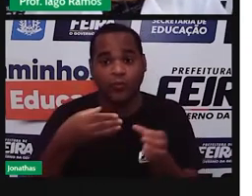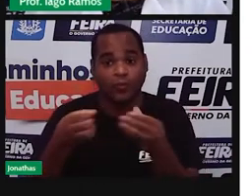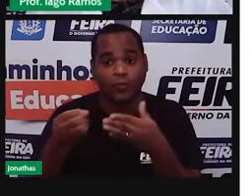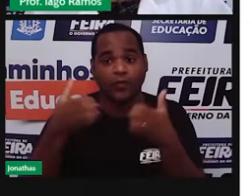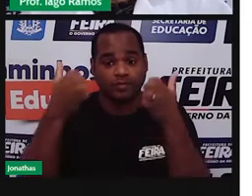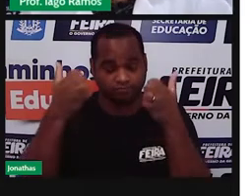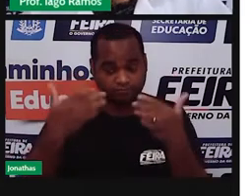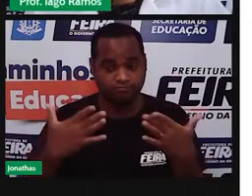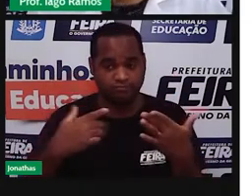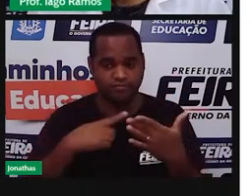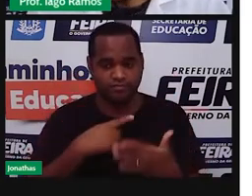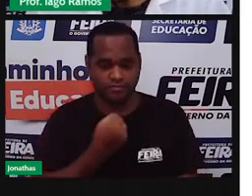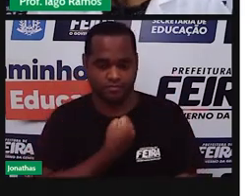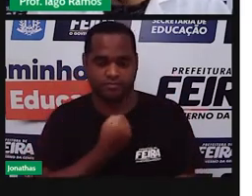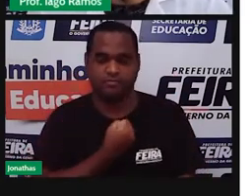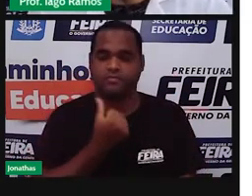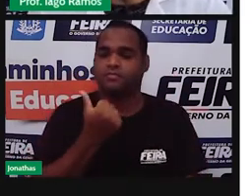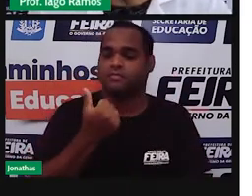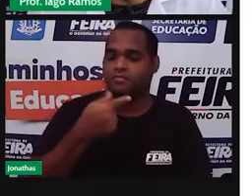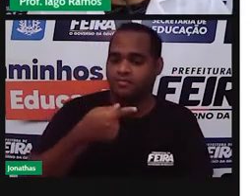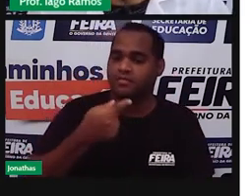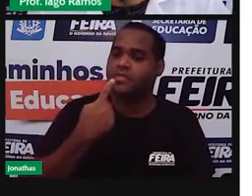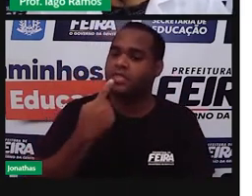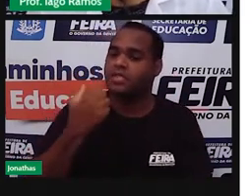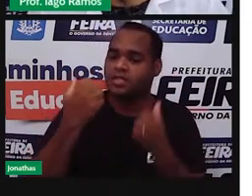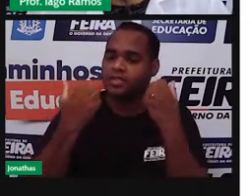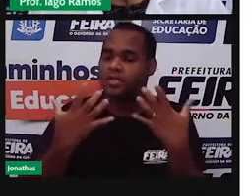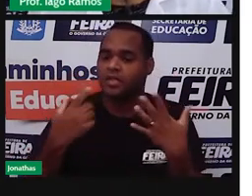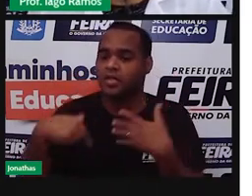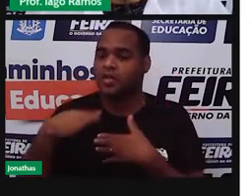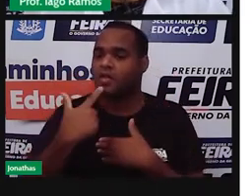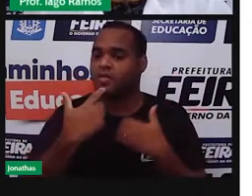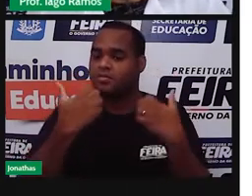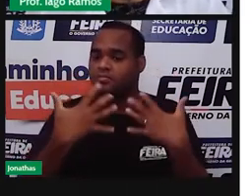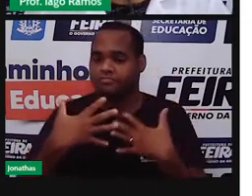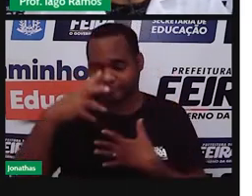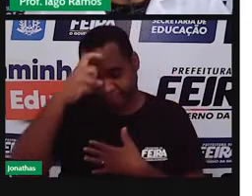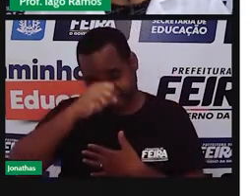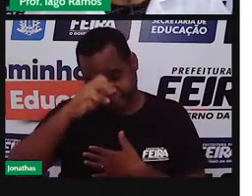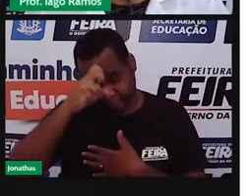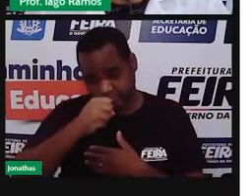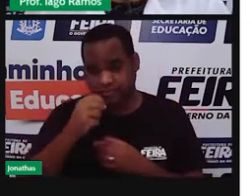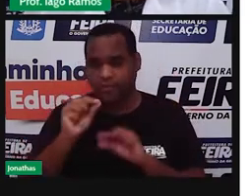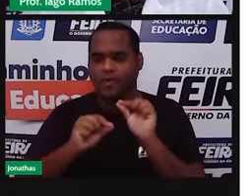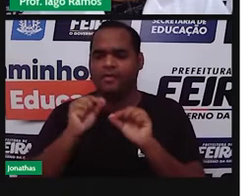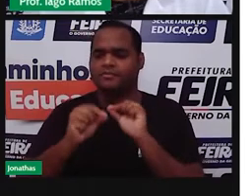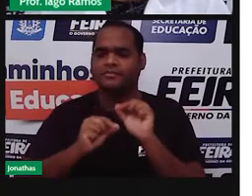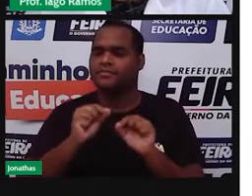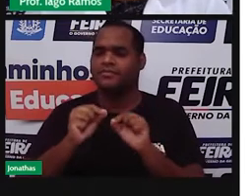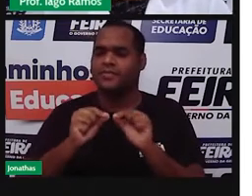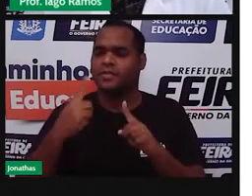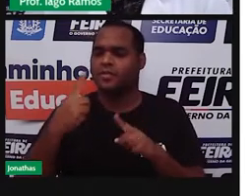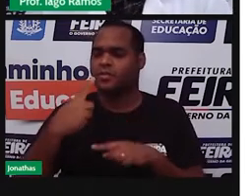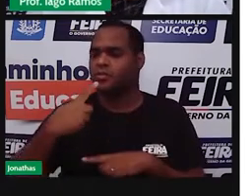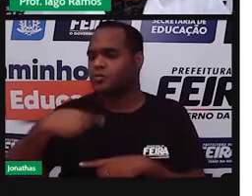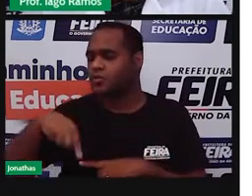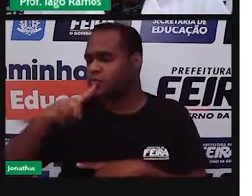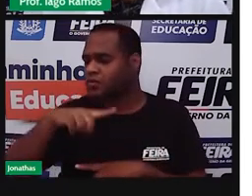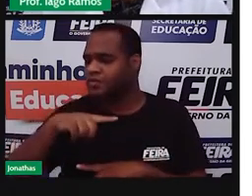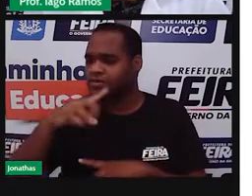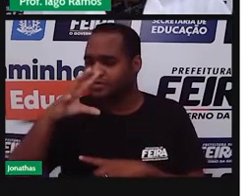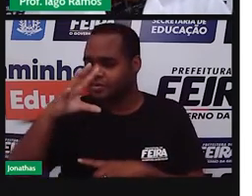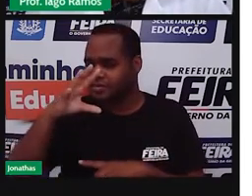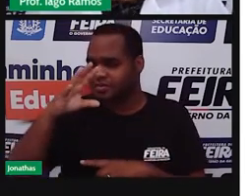Essa é a aula de número 17. E o que é que eu trago para a gente aprender nessa aula? A gente vai fazer, vai